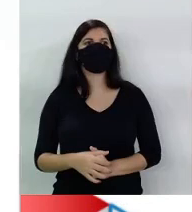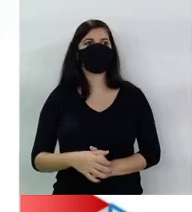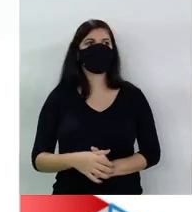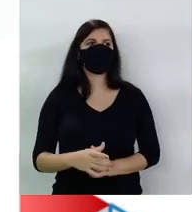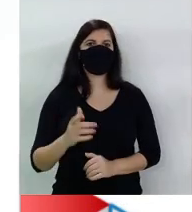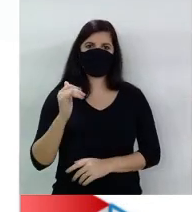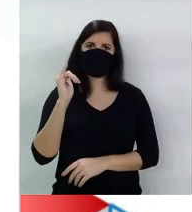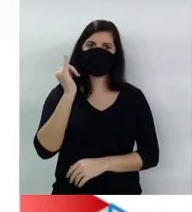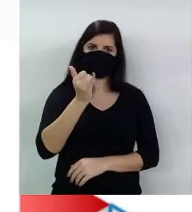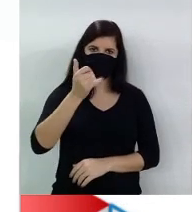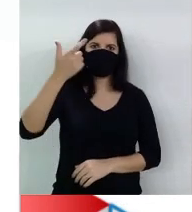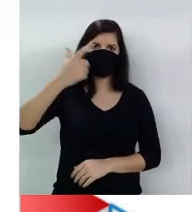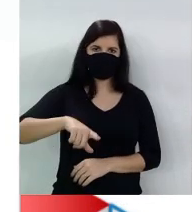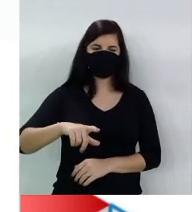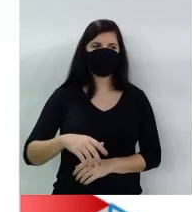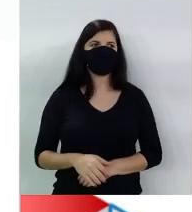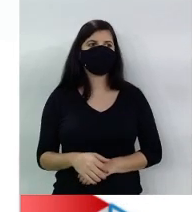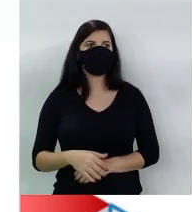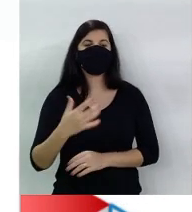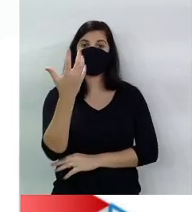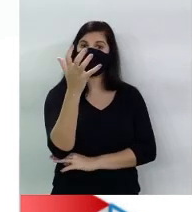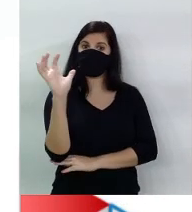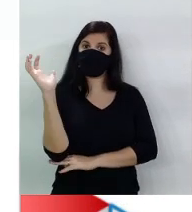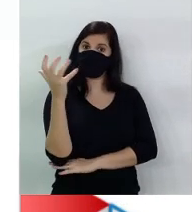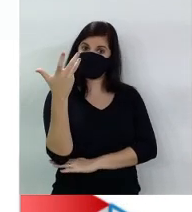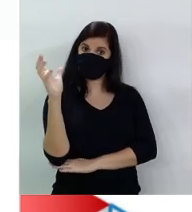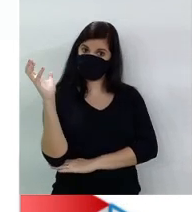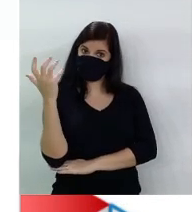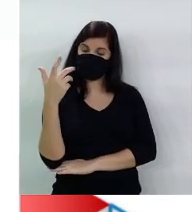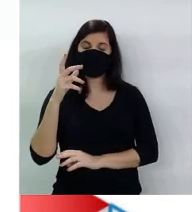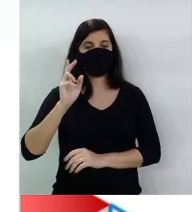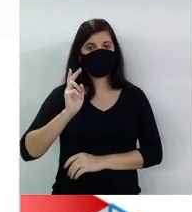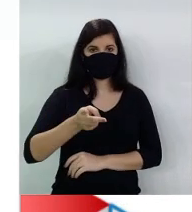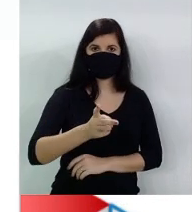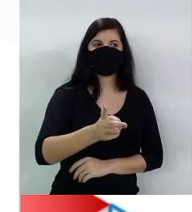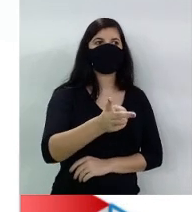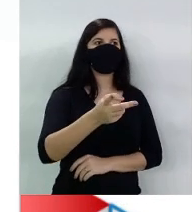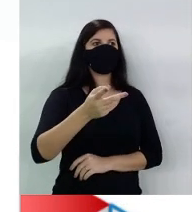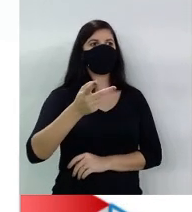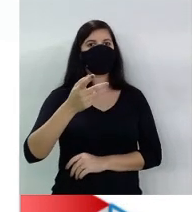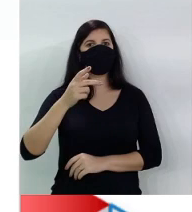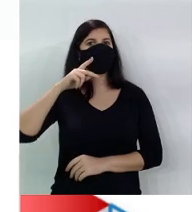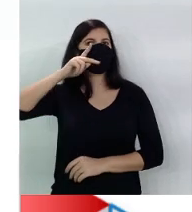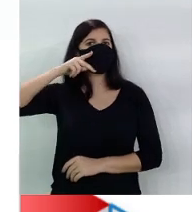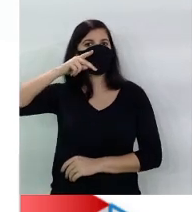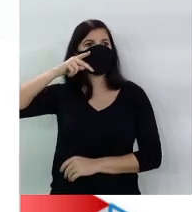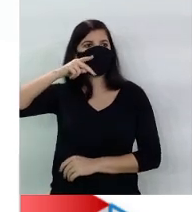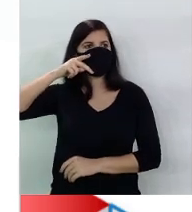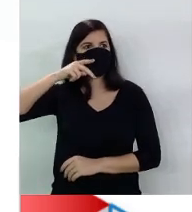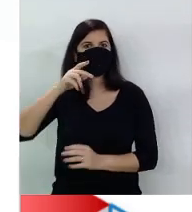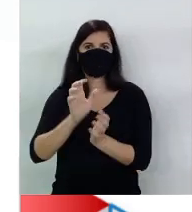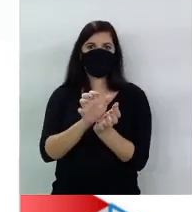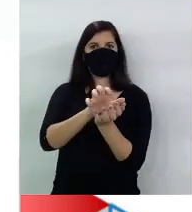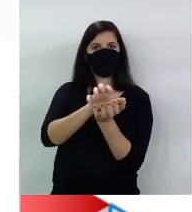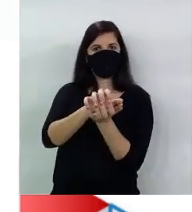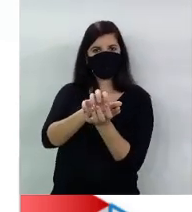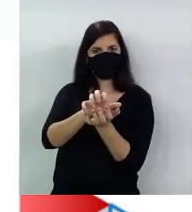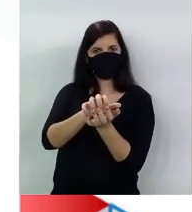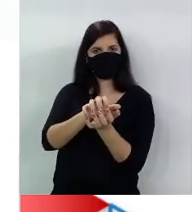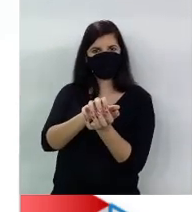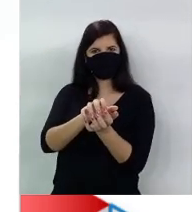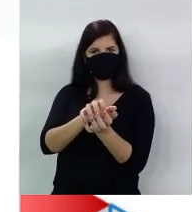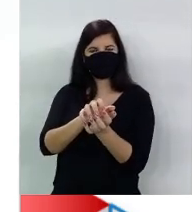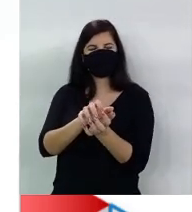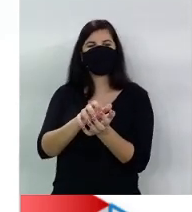essas informações. O culto da Jurema está muito presente na Paraíba e em Pernambuco, nosso